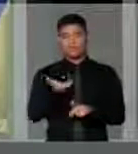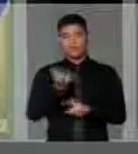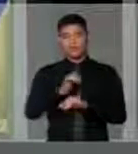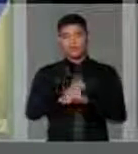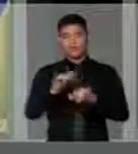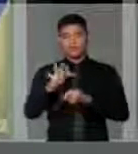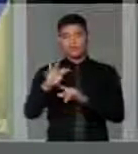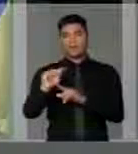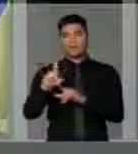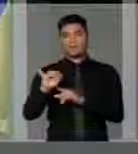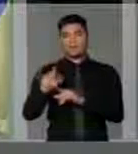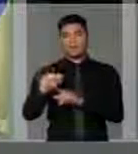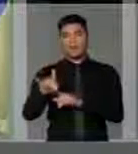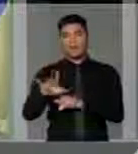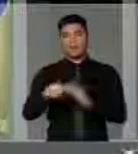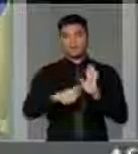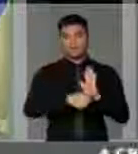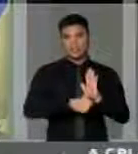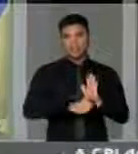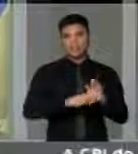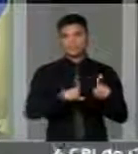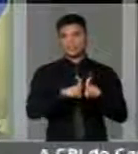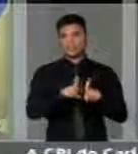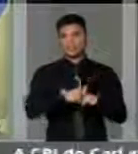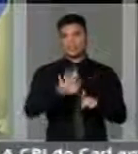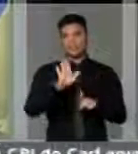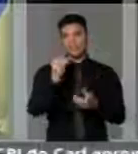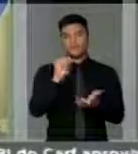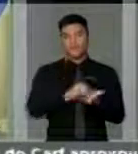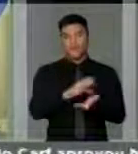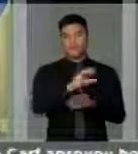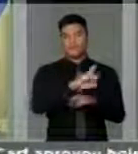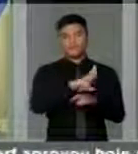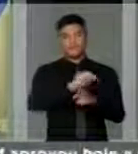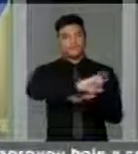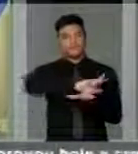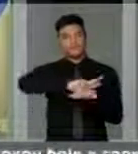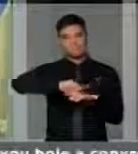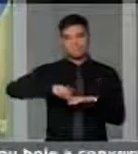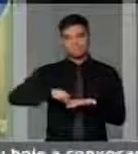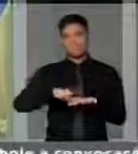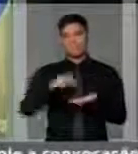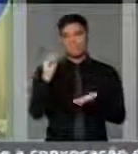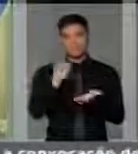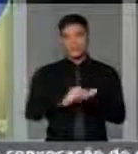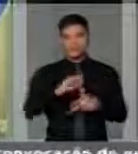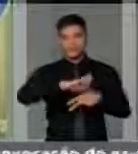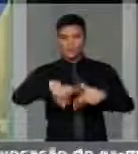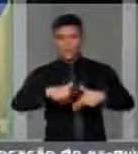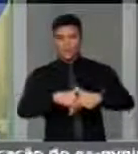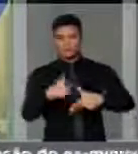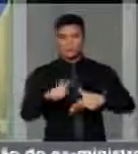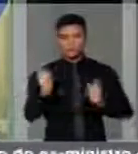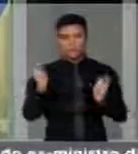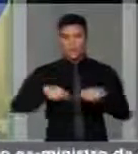falsidade ideológica, improbidade administrativa, não faltam crimes para esse governo corrupto, incompetente